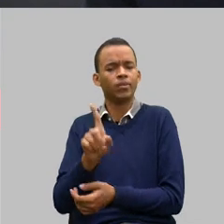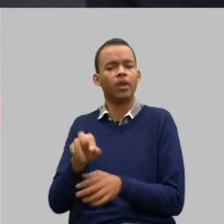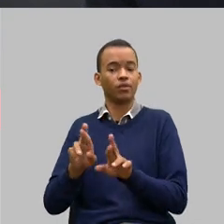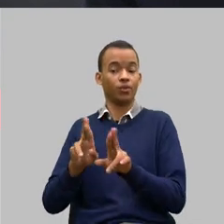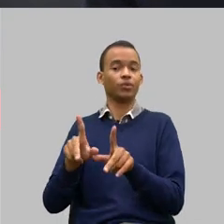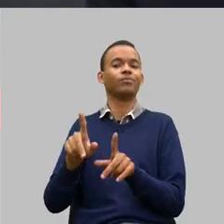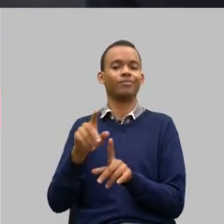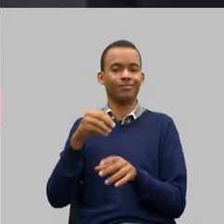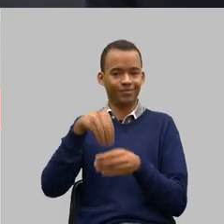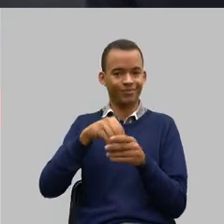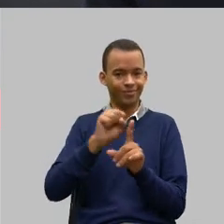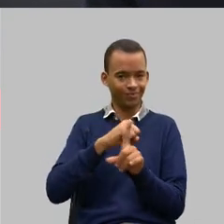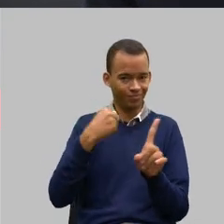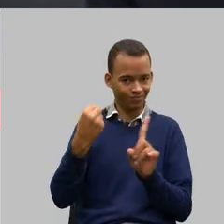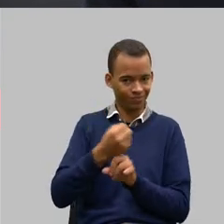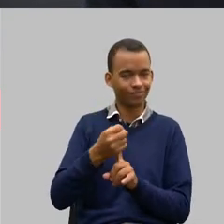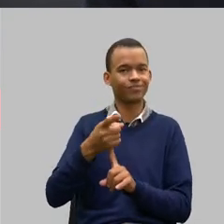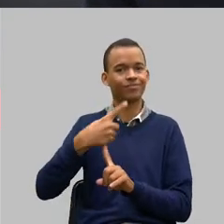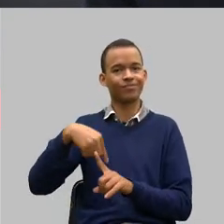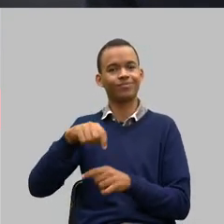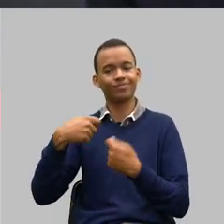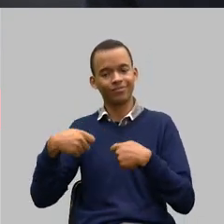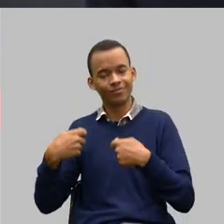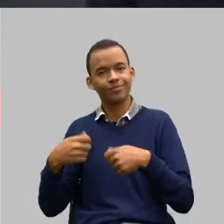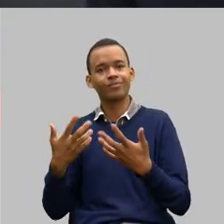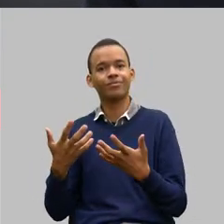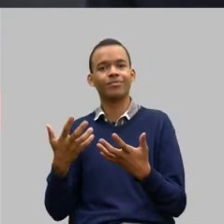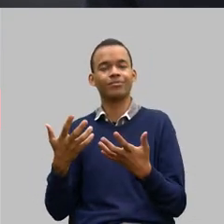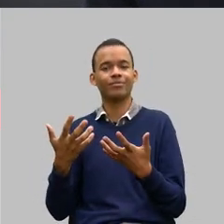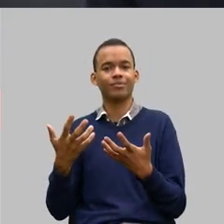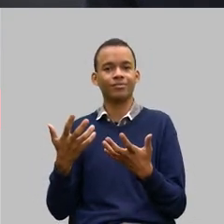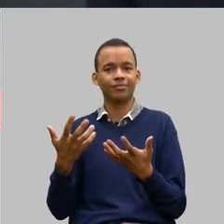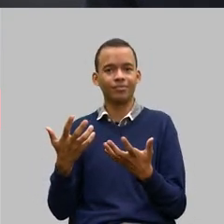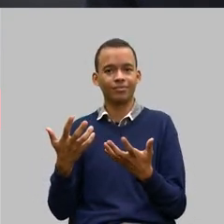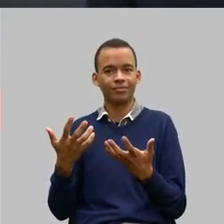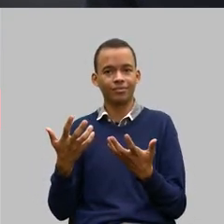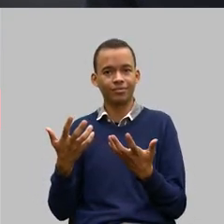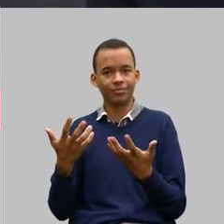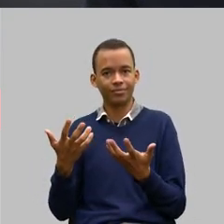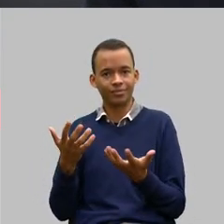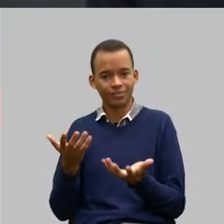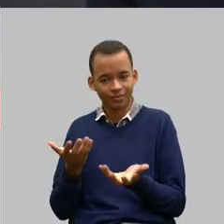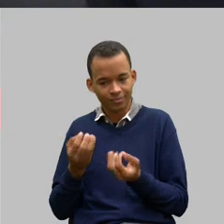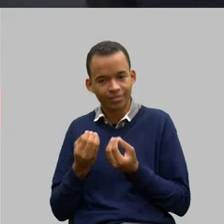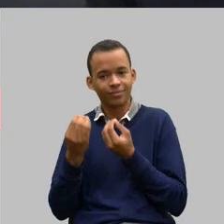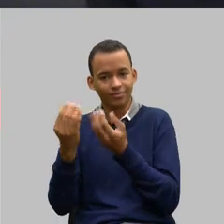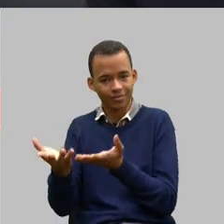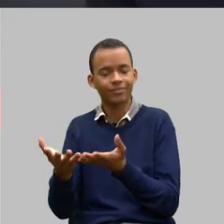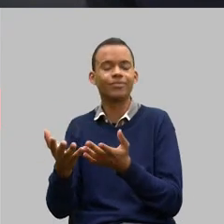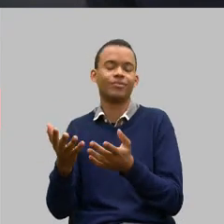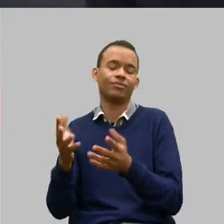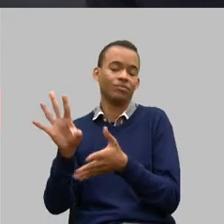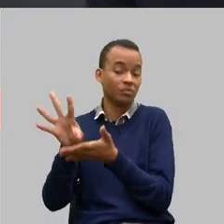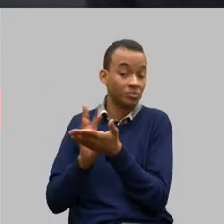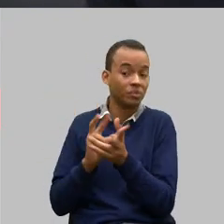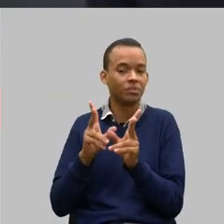pública nós podemos contribuir para darmos também a nossa a nossa né nossa nossa contribuição na vida pública então parabenizo também pelo seu